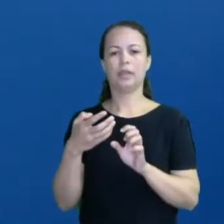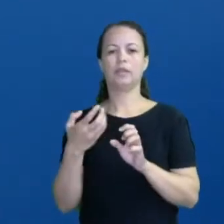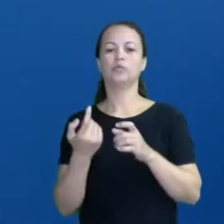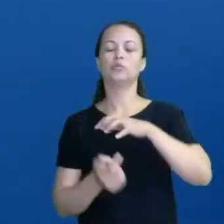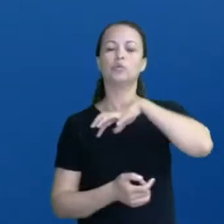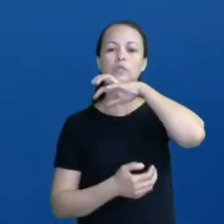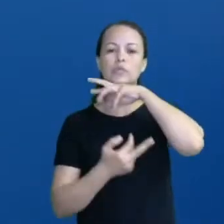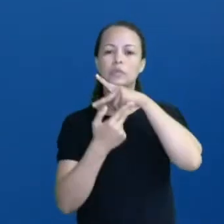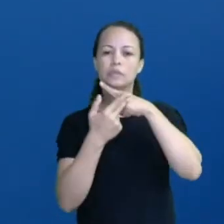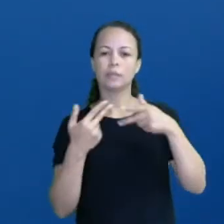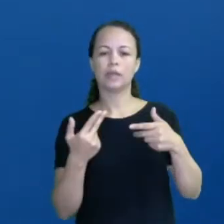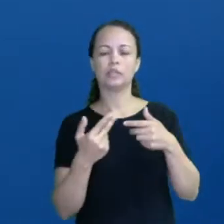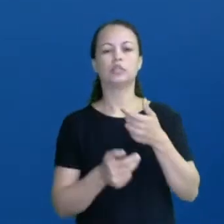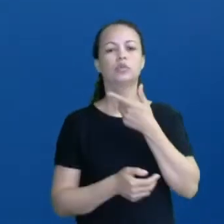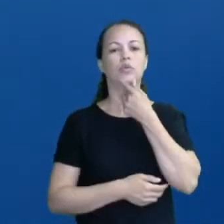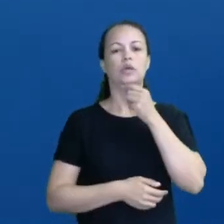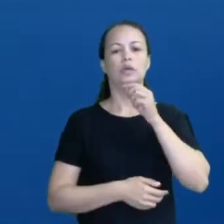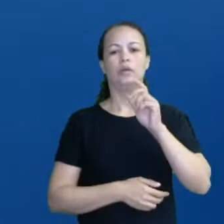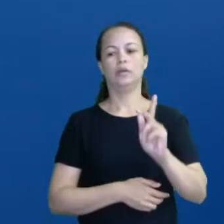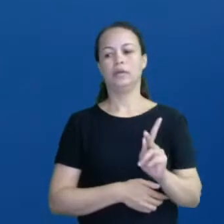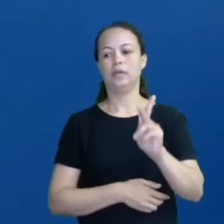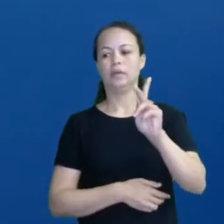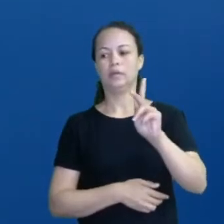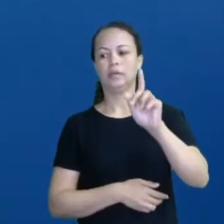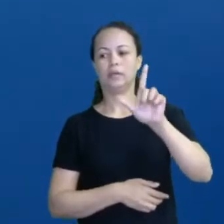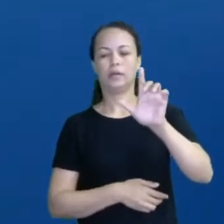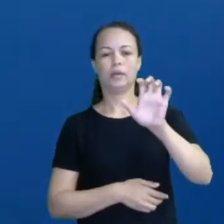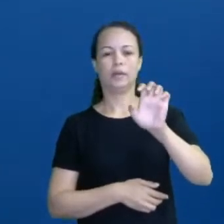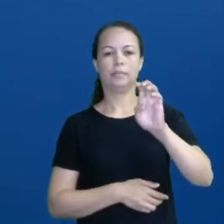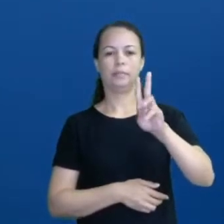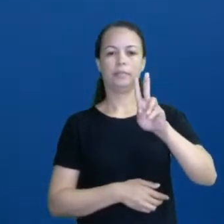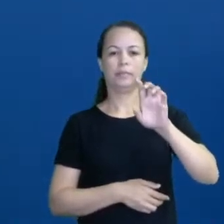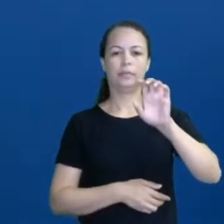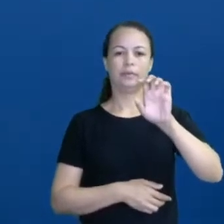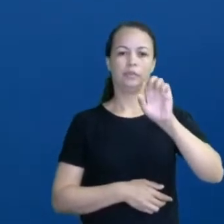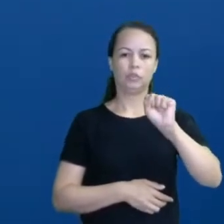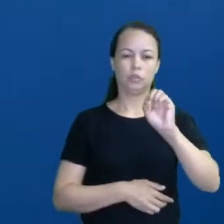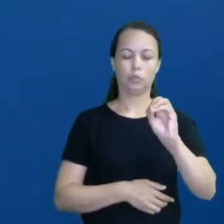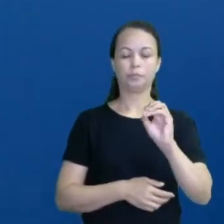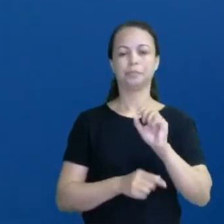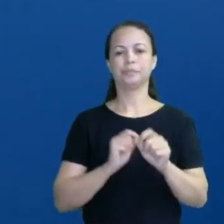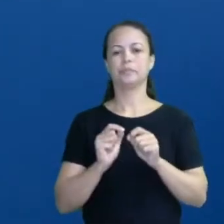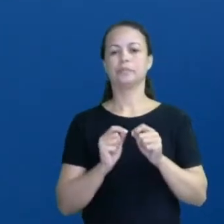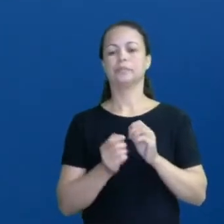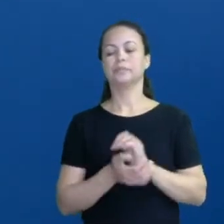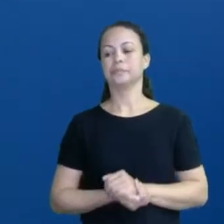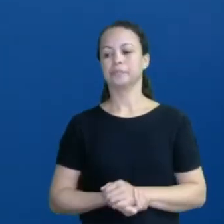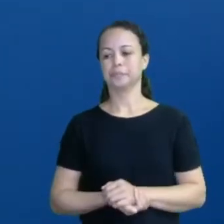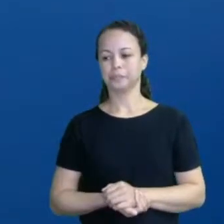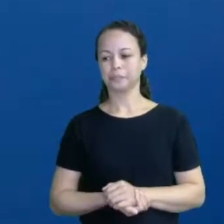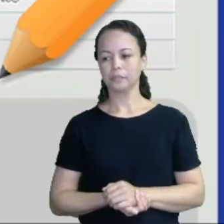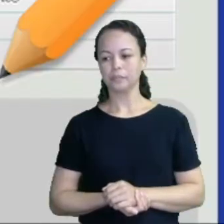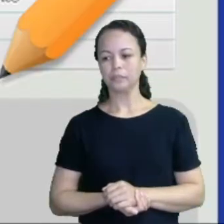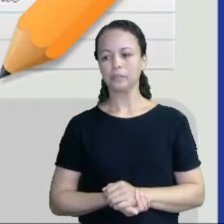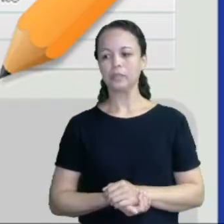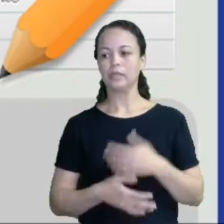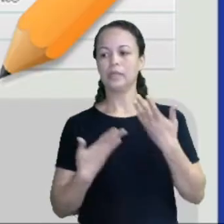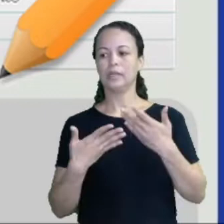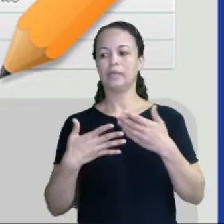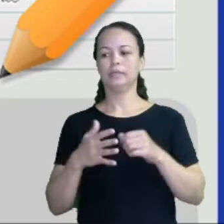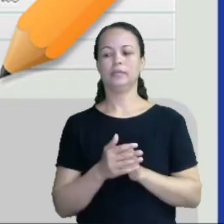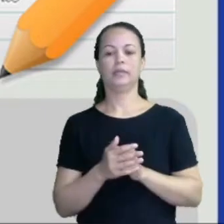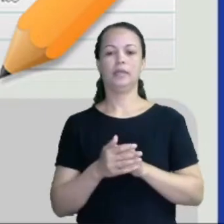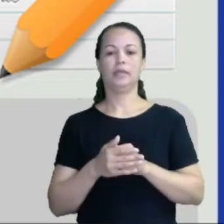Bichos, de Cleivson Viana, xilogravuras de Eduardo Ver. Esse aqui é a capa de